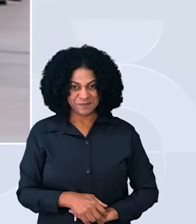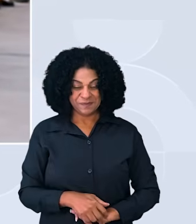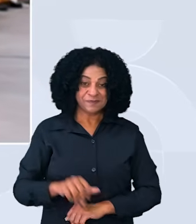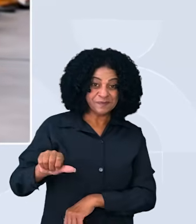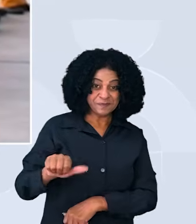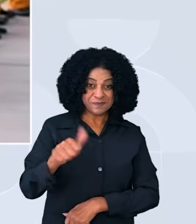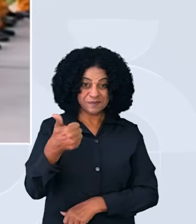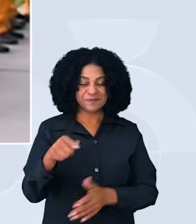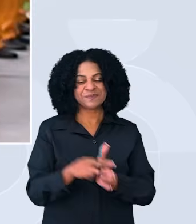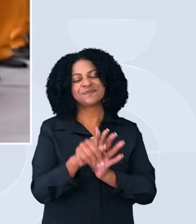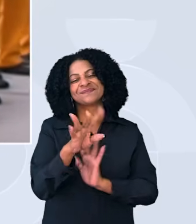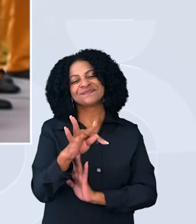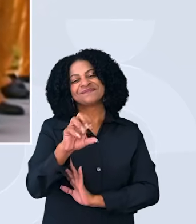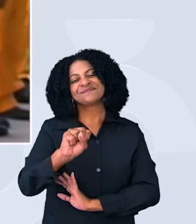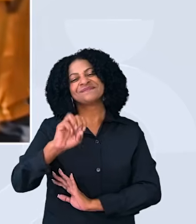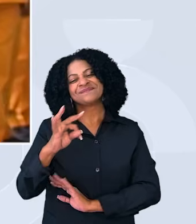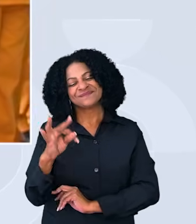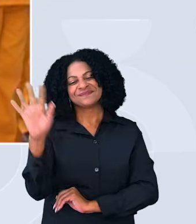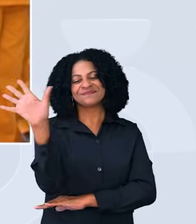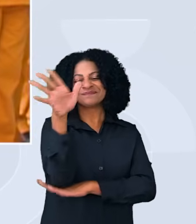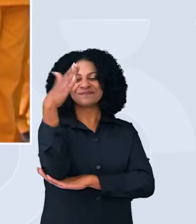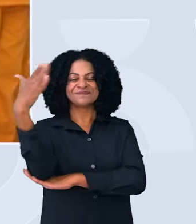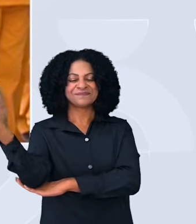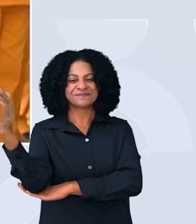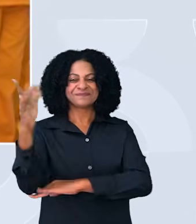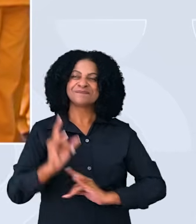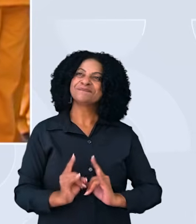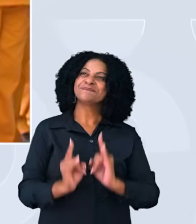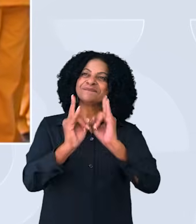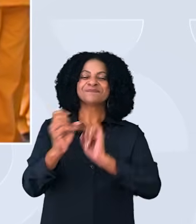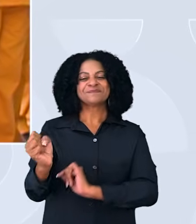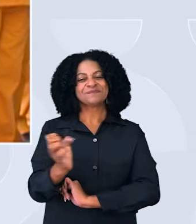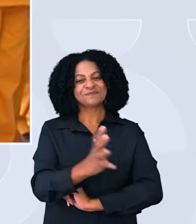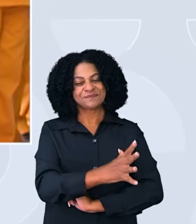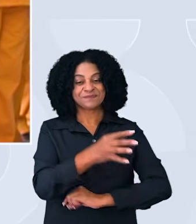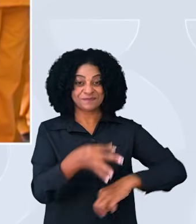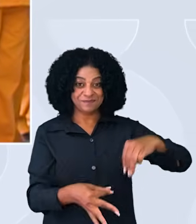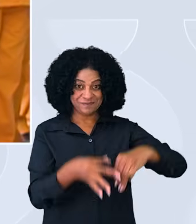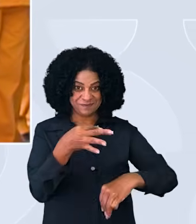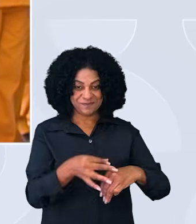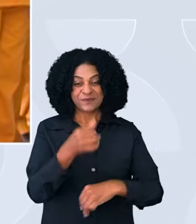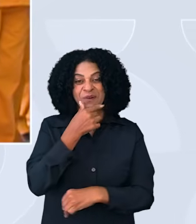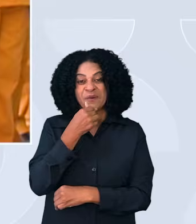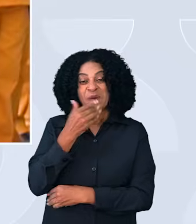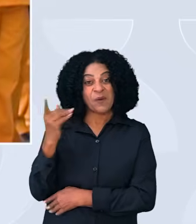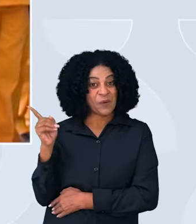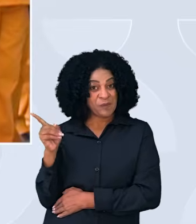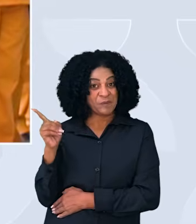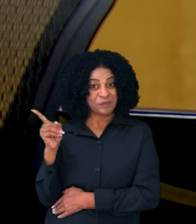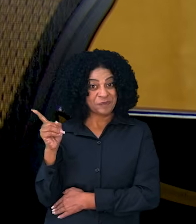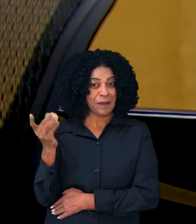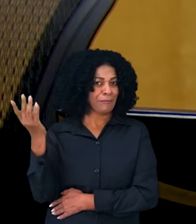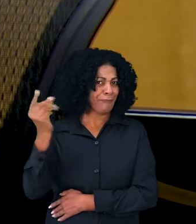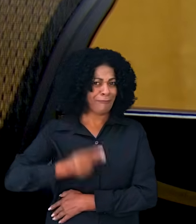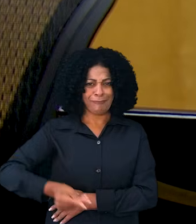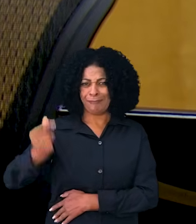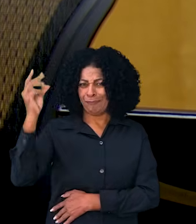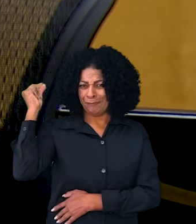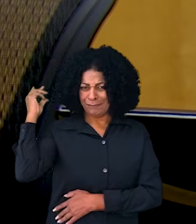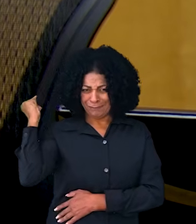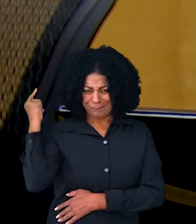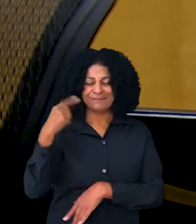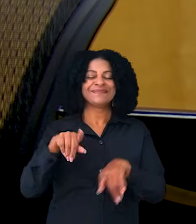no TST, nesse prédio novo. O ministro Vantuil era o presidente na época, ele